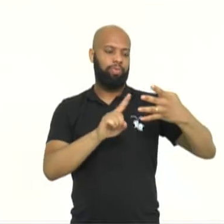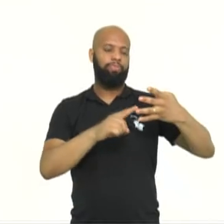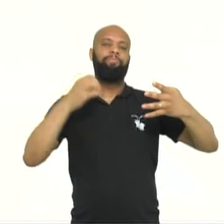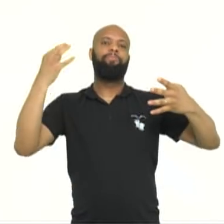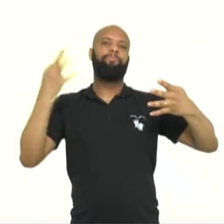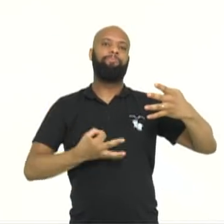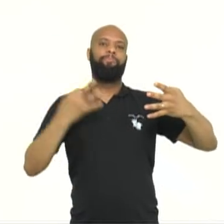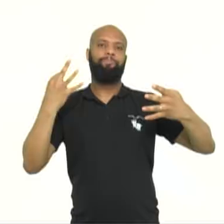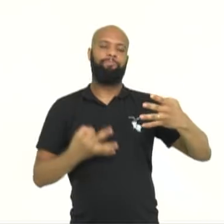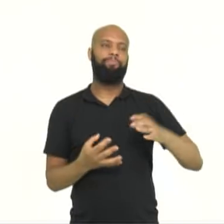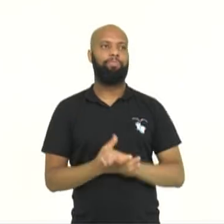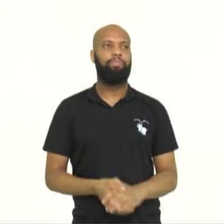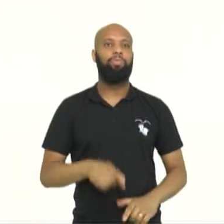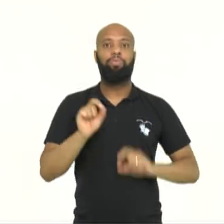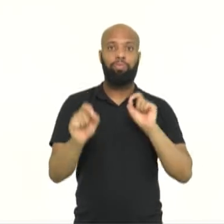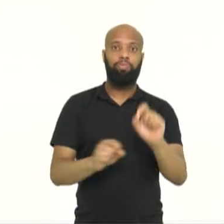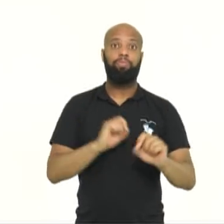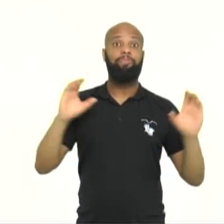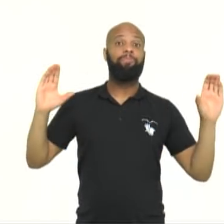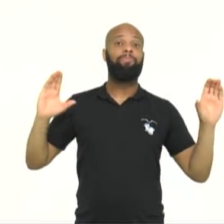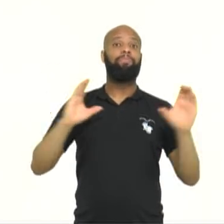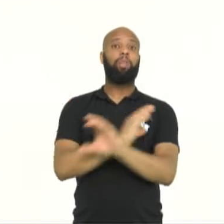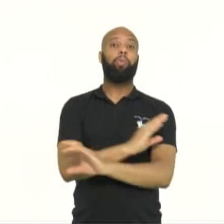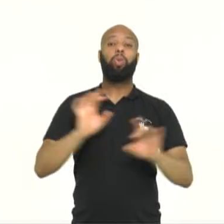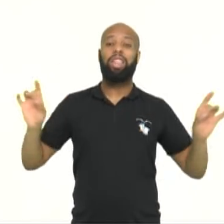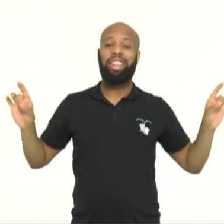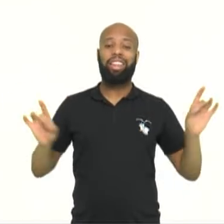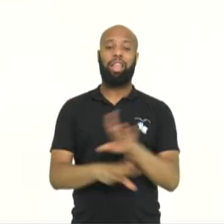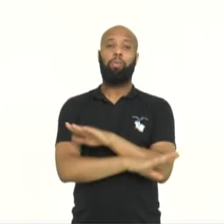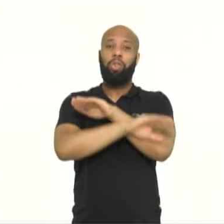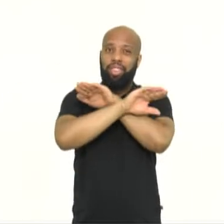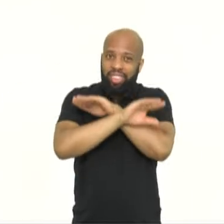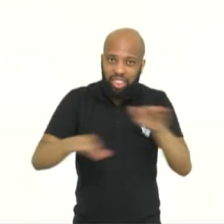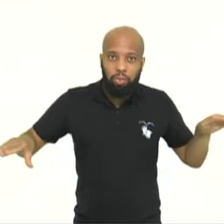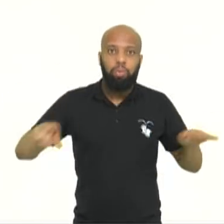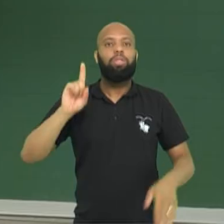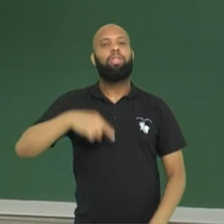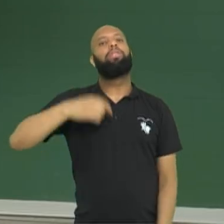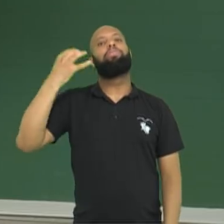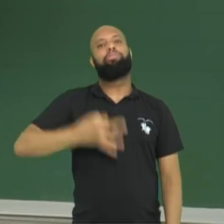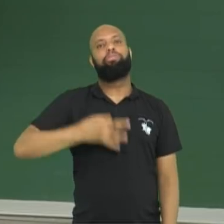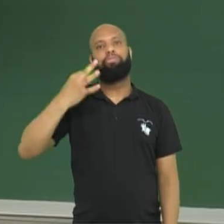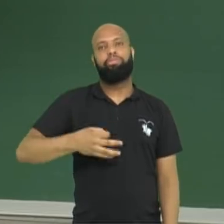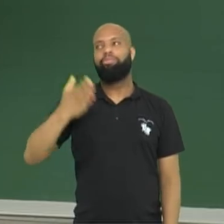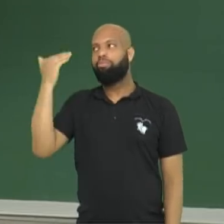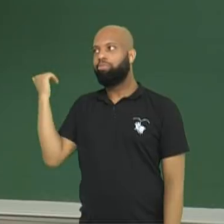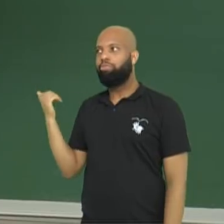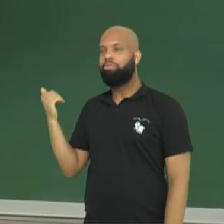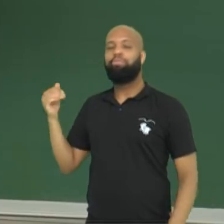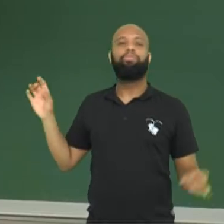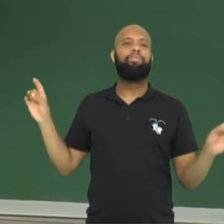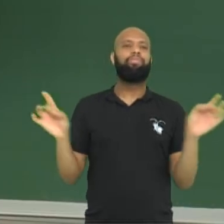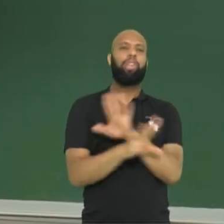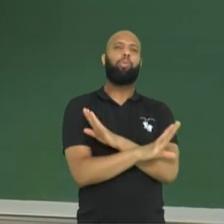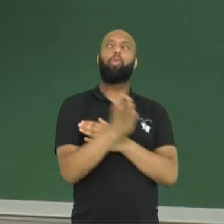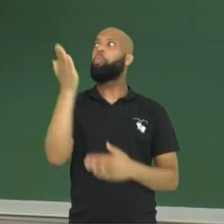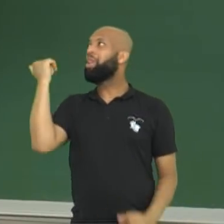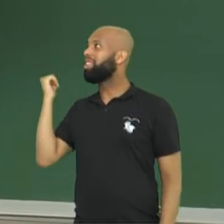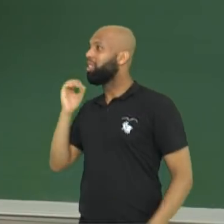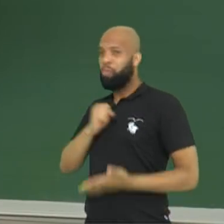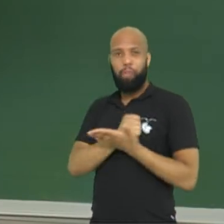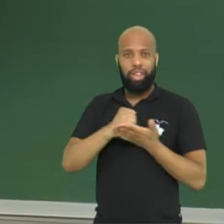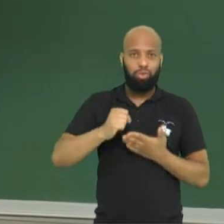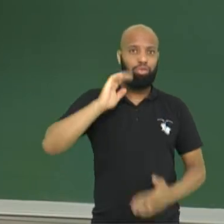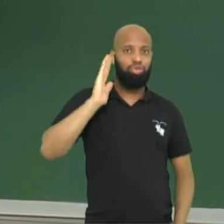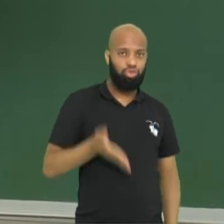Perfeito, né? Lembra que eu falei que é uma ação de certeza, né? Concluída indica que é uma ação completamente concluída, uma